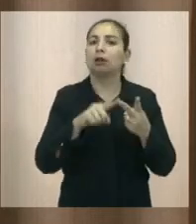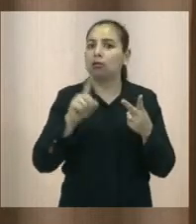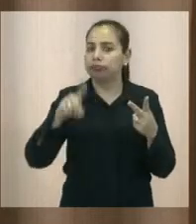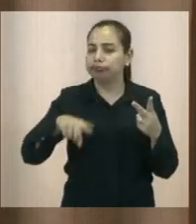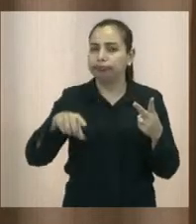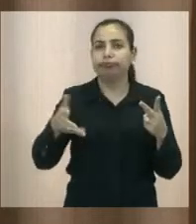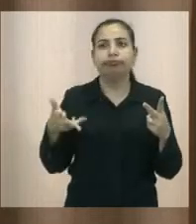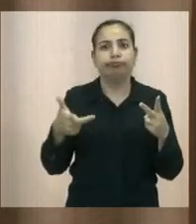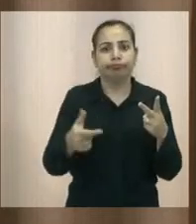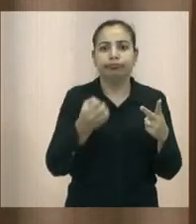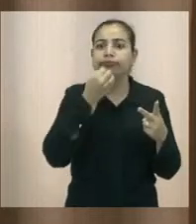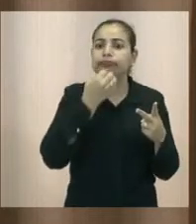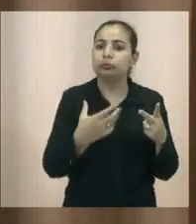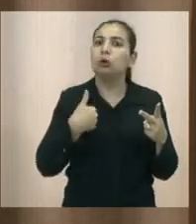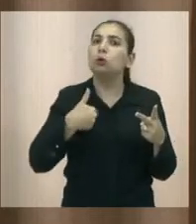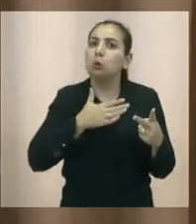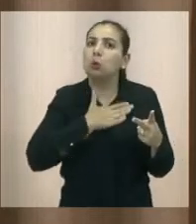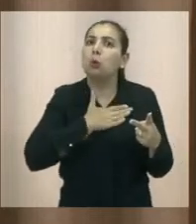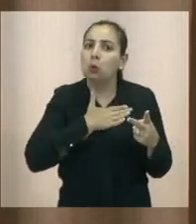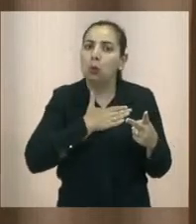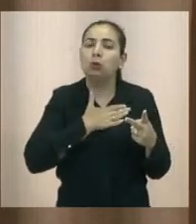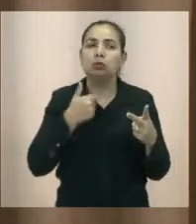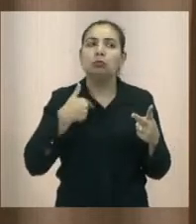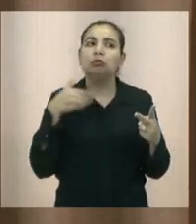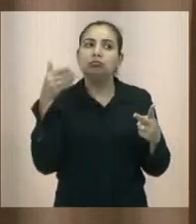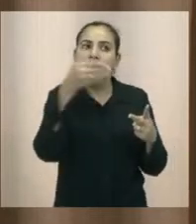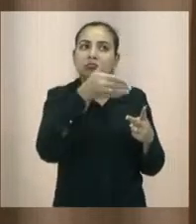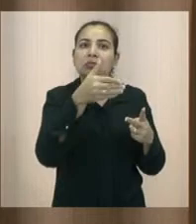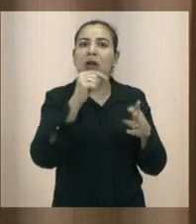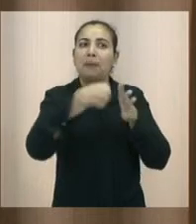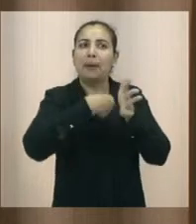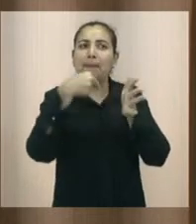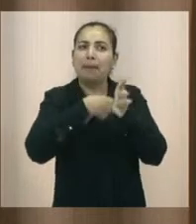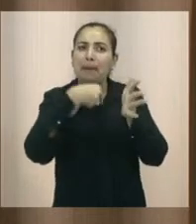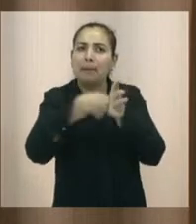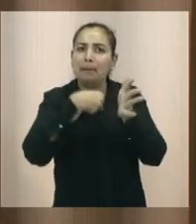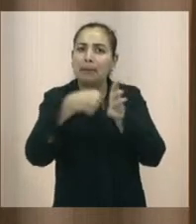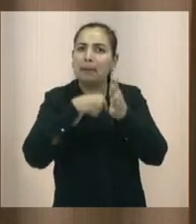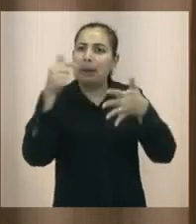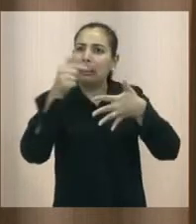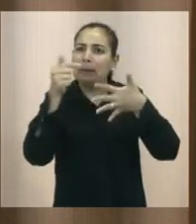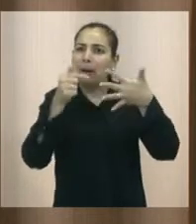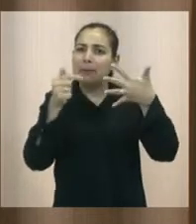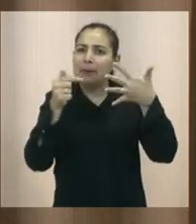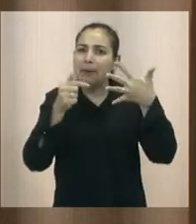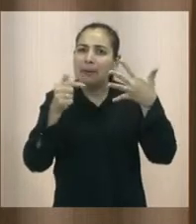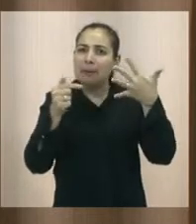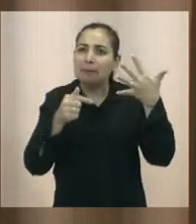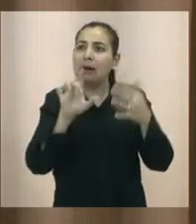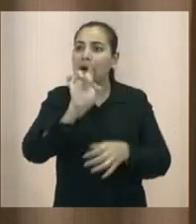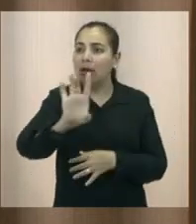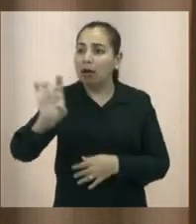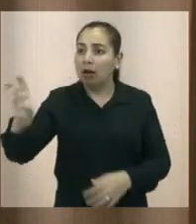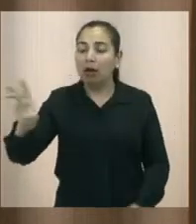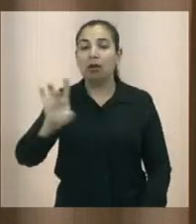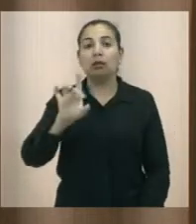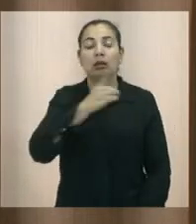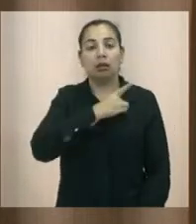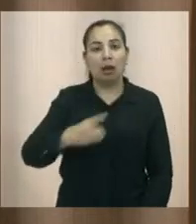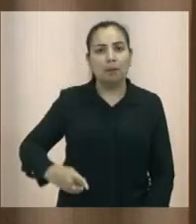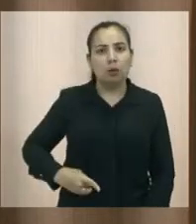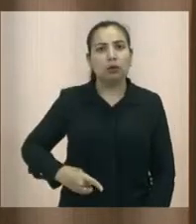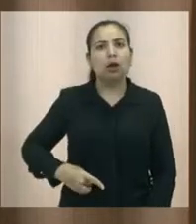e eu gostei bastante de passar pela sabatina, de ser indagada por cada um dos deputados que lá estavam e